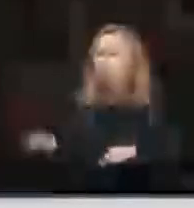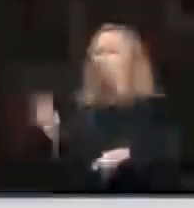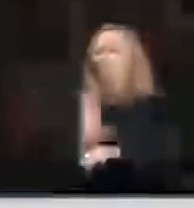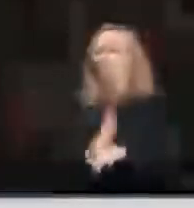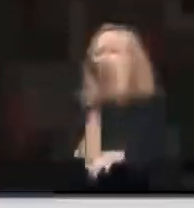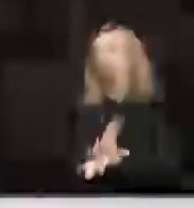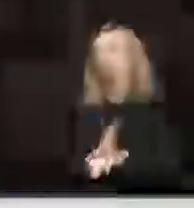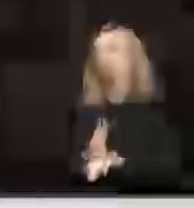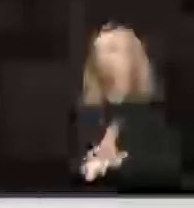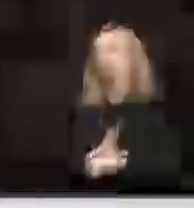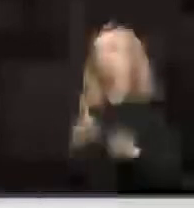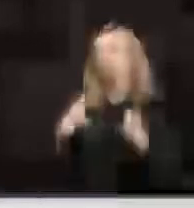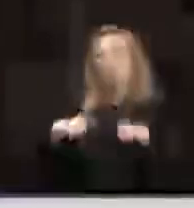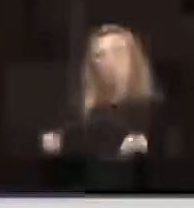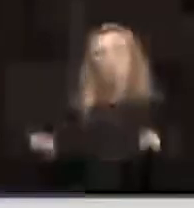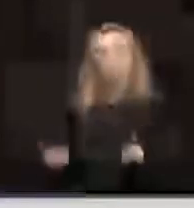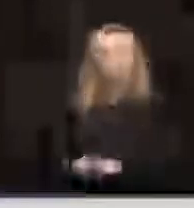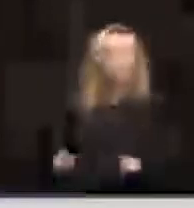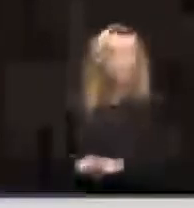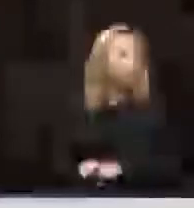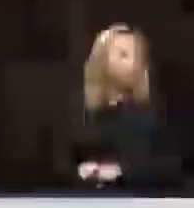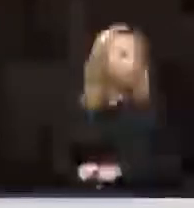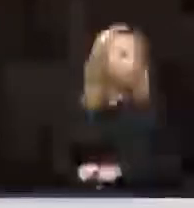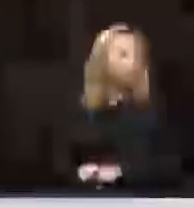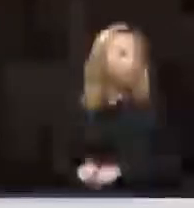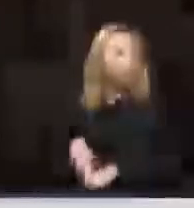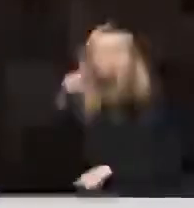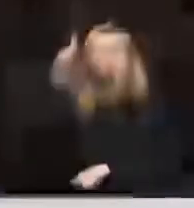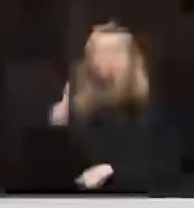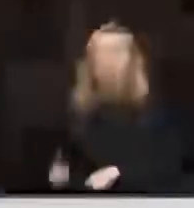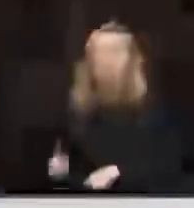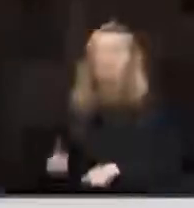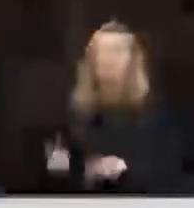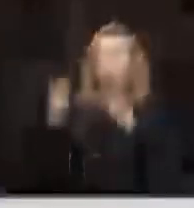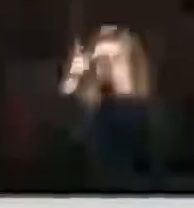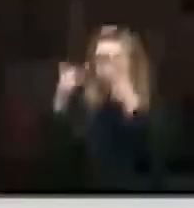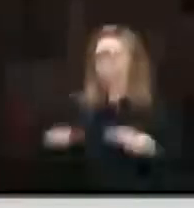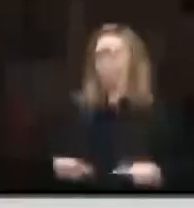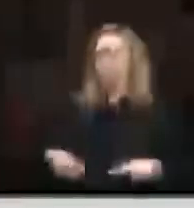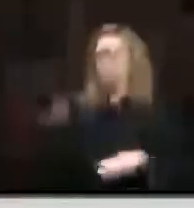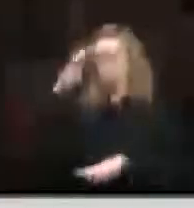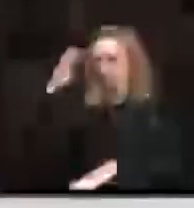mas é uma afronta também a um direito humano fundamental.